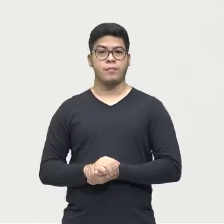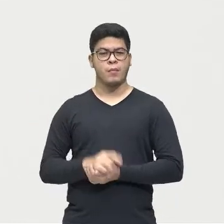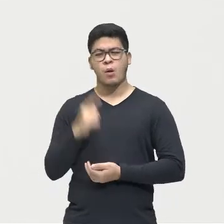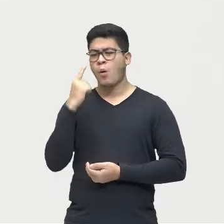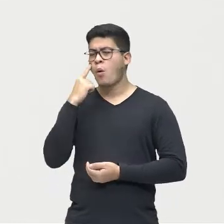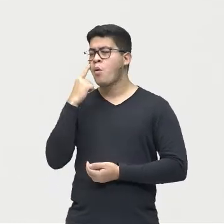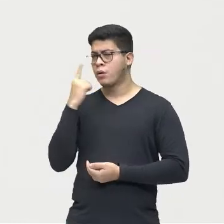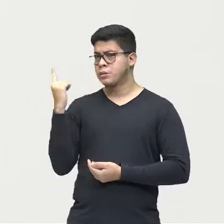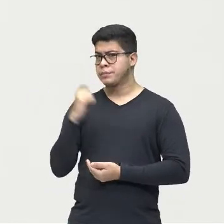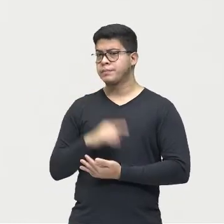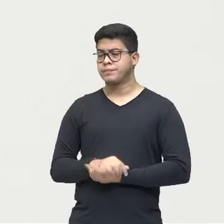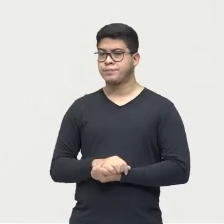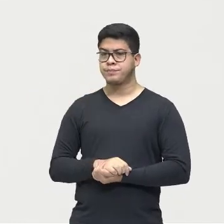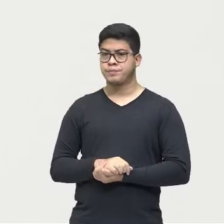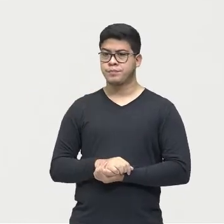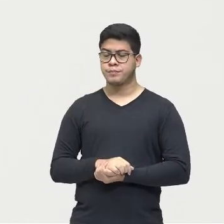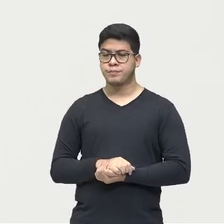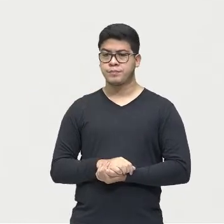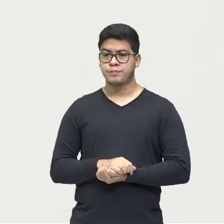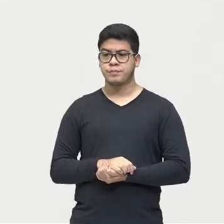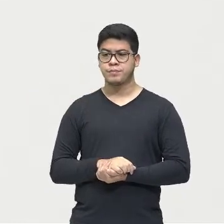aqui,